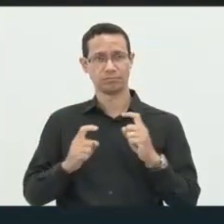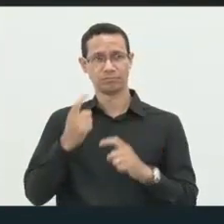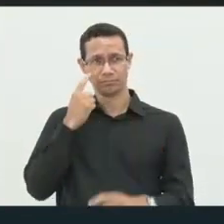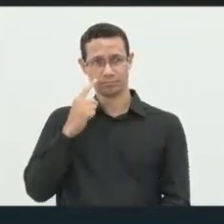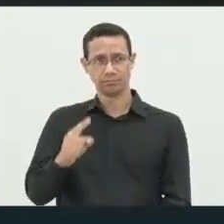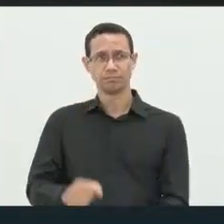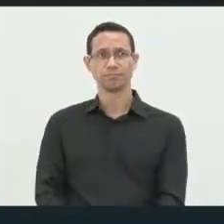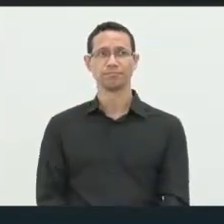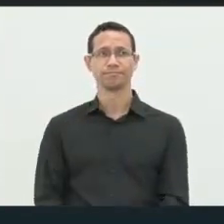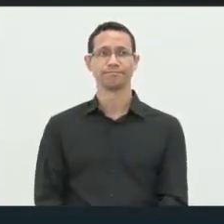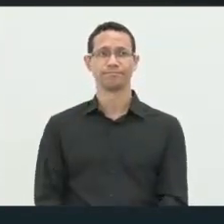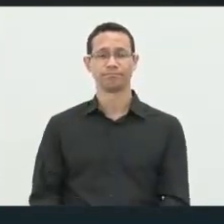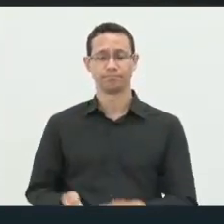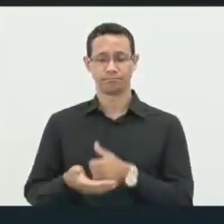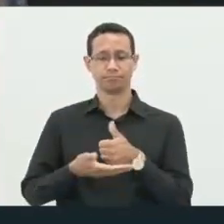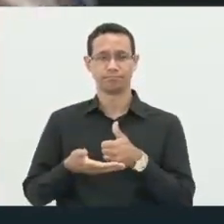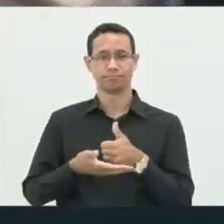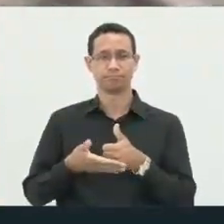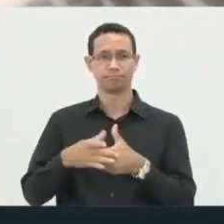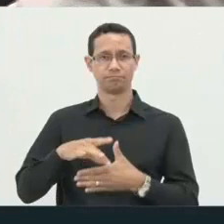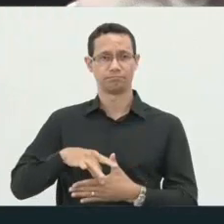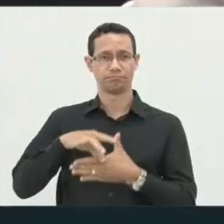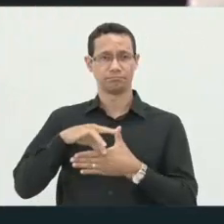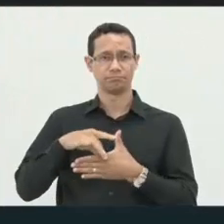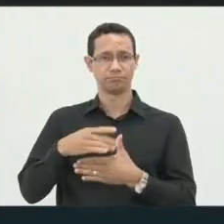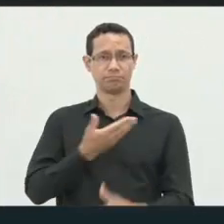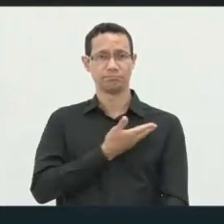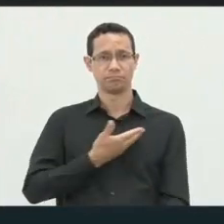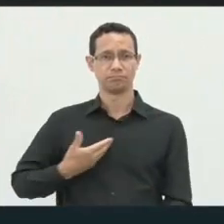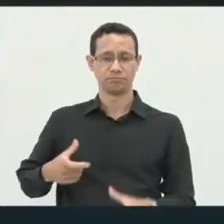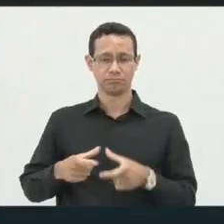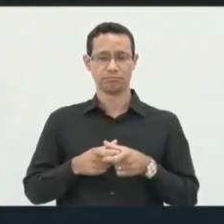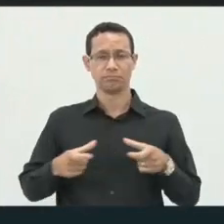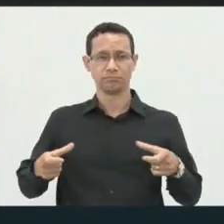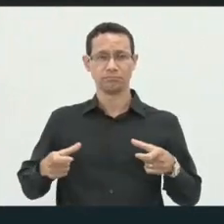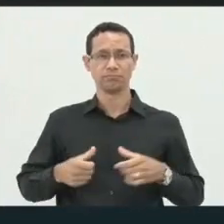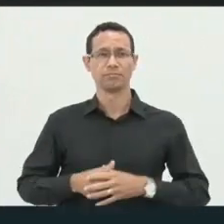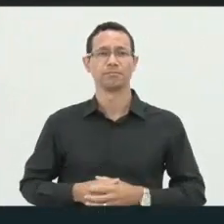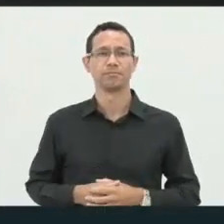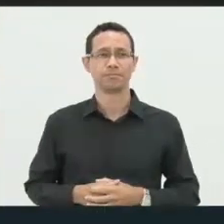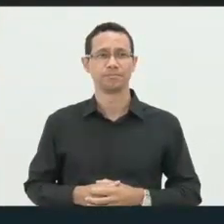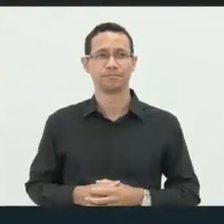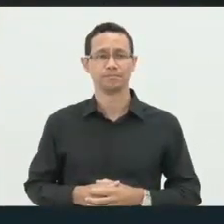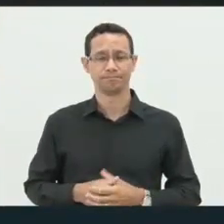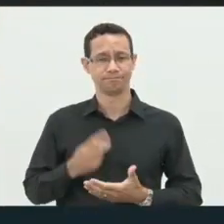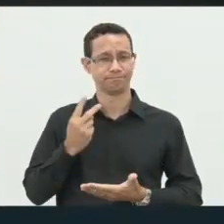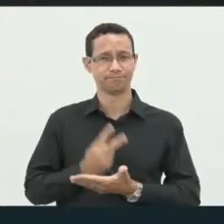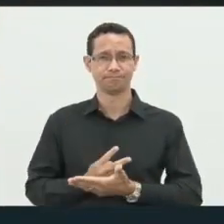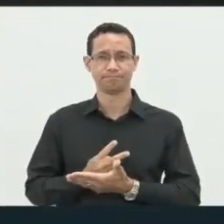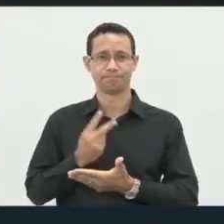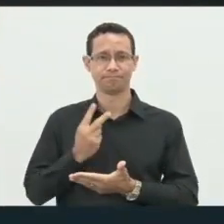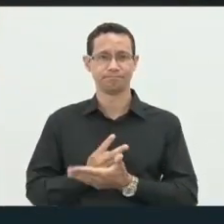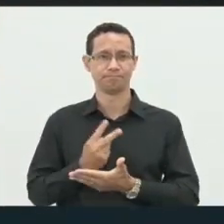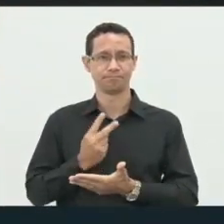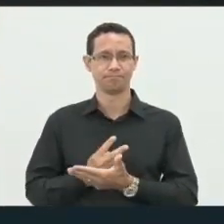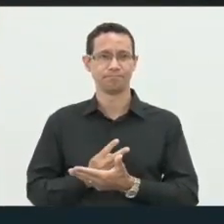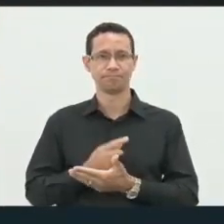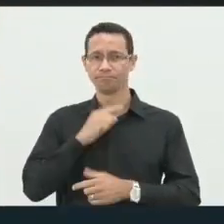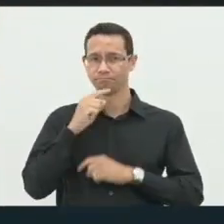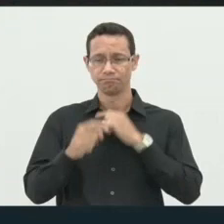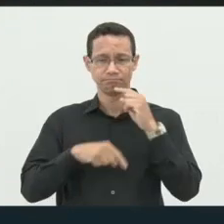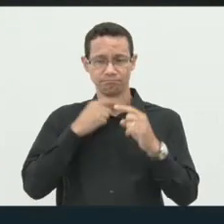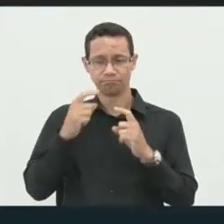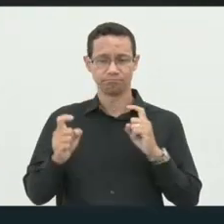a base do governo a maior parte da base do governo de forma constante tem inviabilizada as sessões da